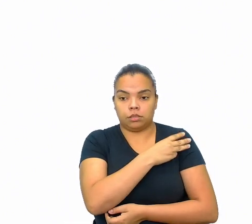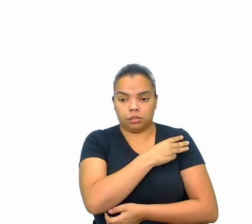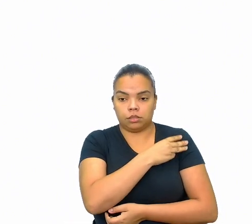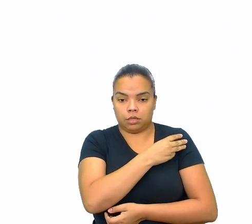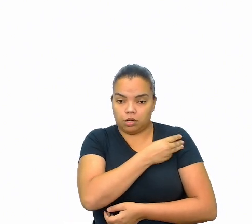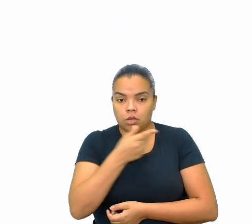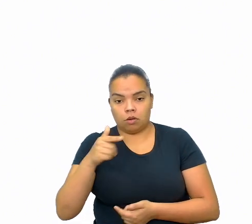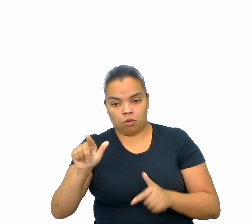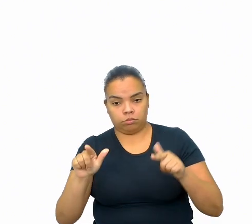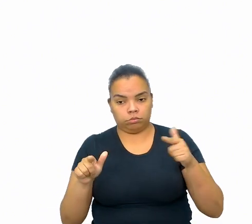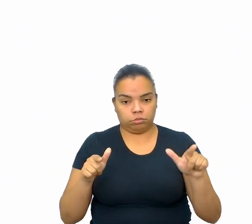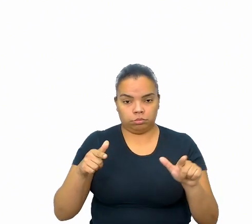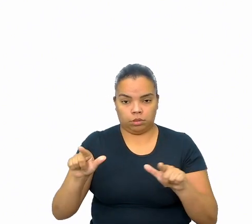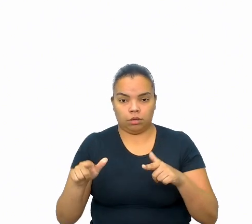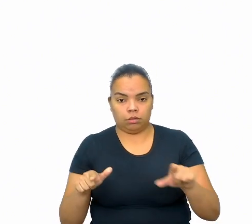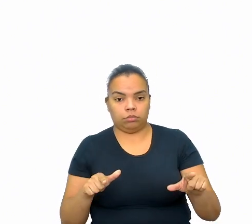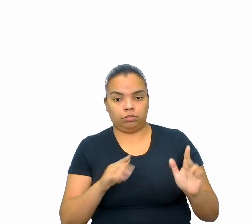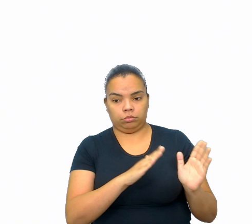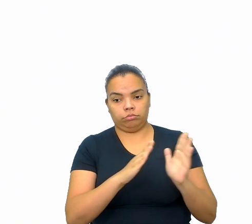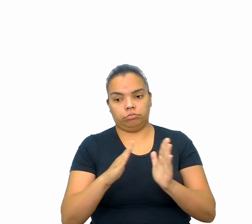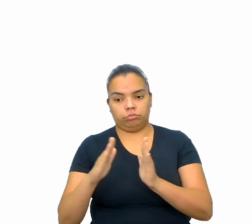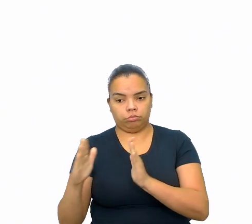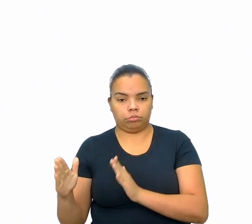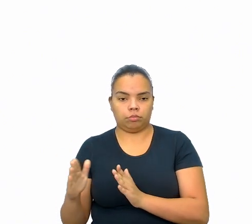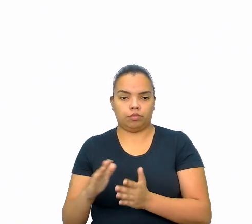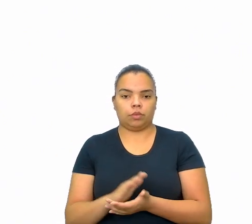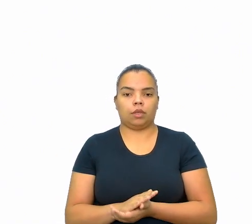em outras ordens também. E a gente vai